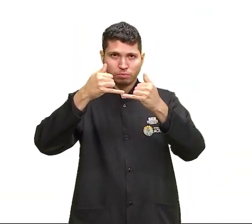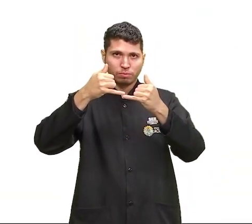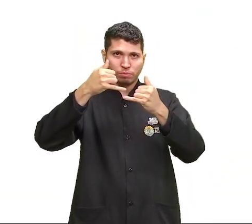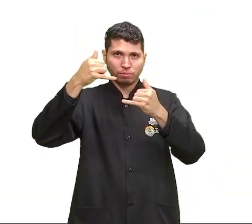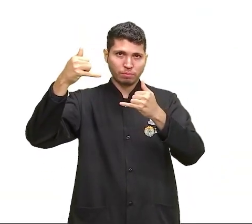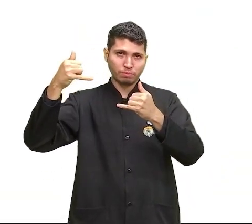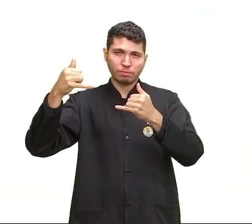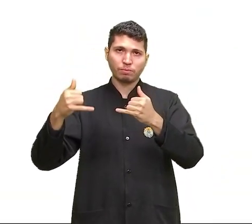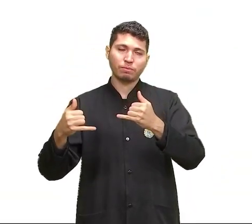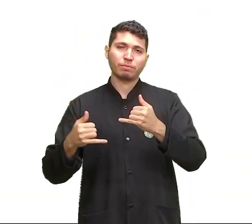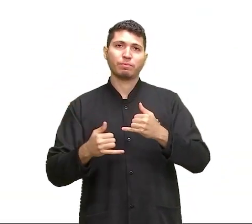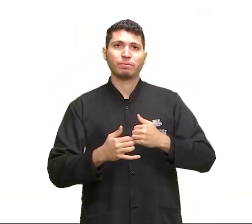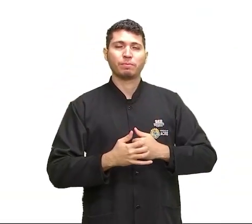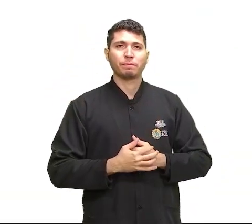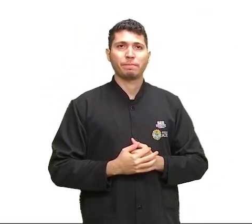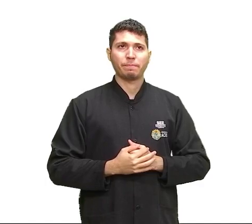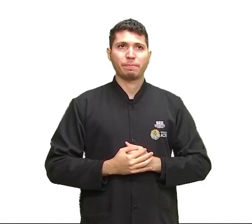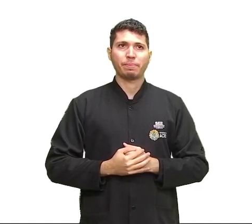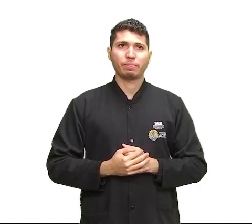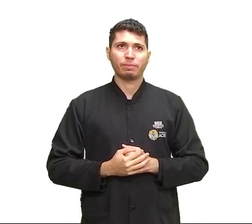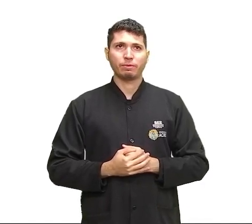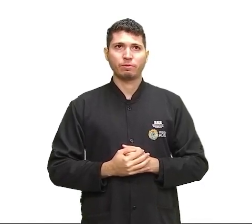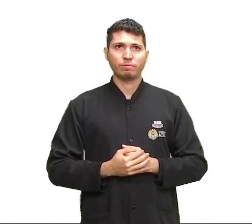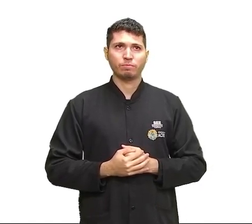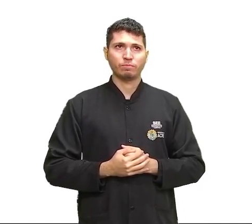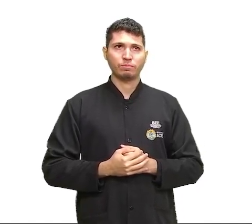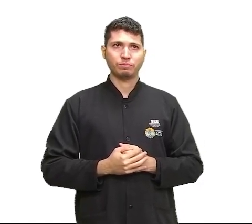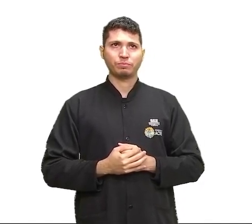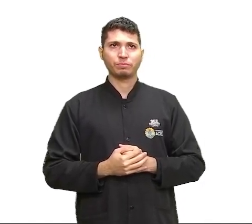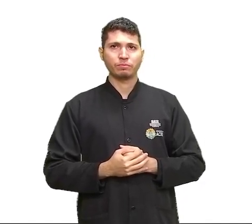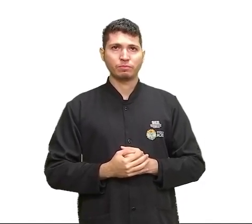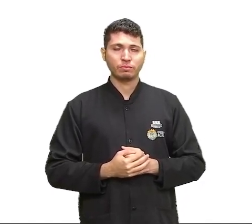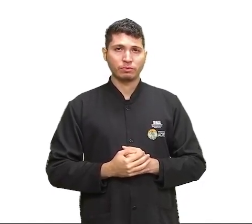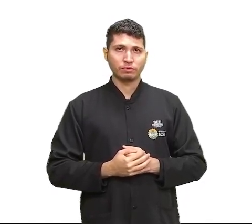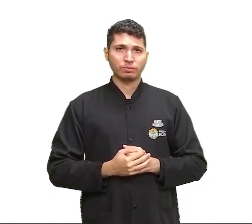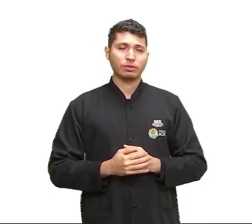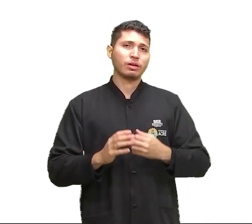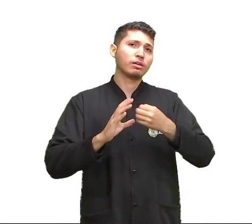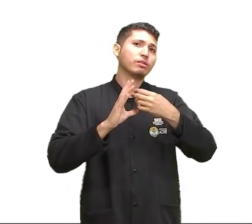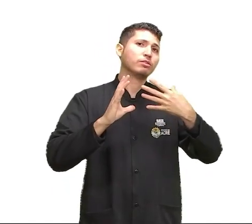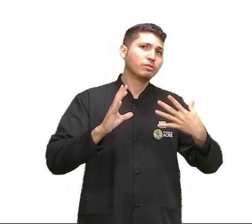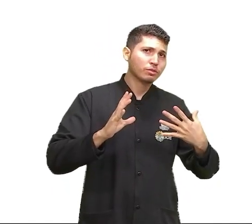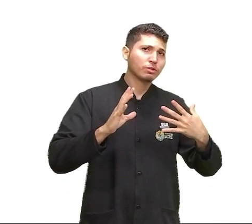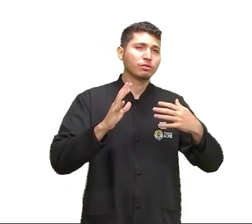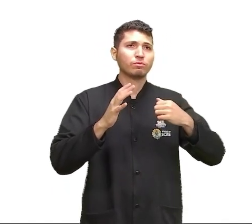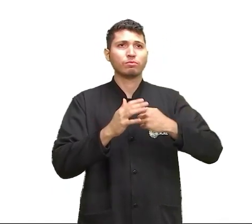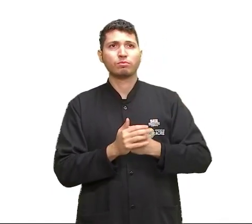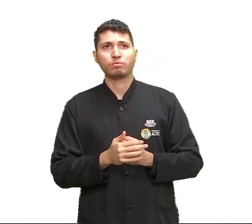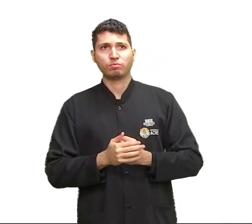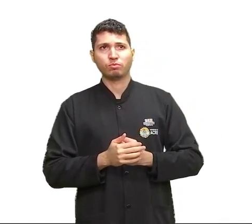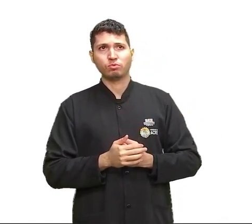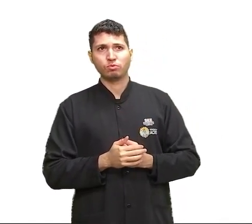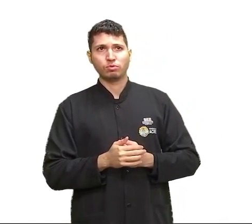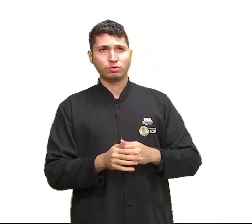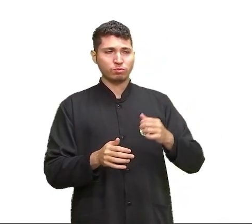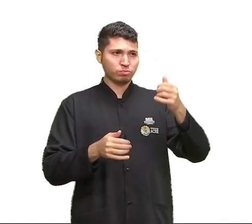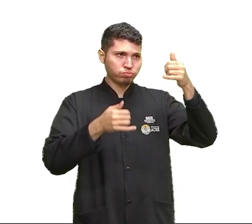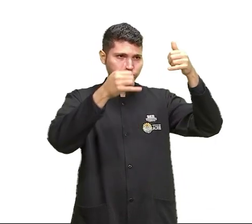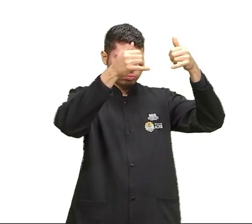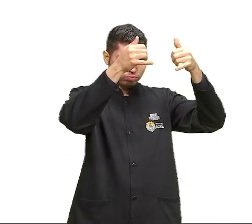Agora, o circuito em paralelo. Qual é uma característica do circuito em paralelo? Percebam que todas as três resistências